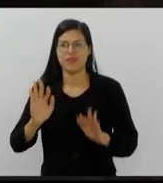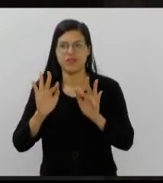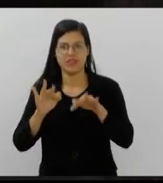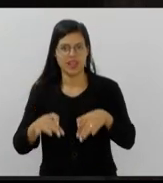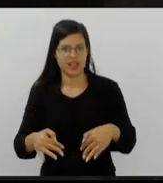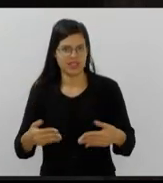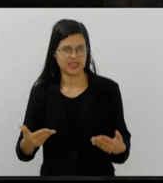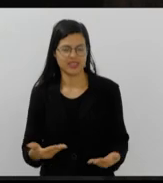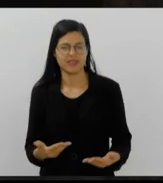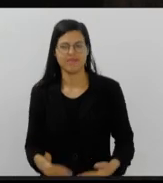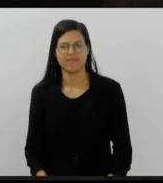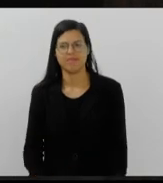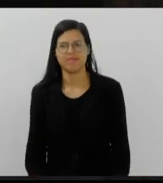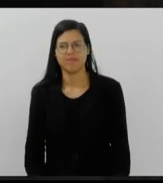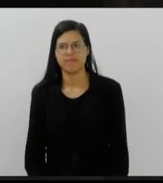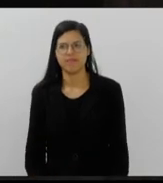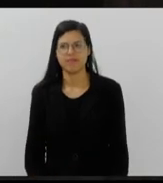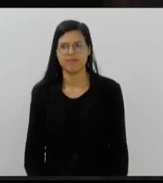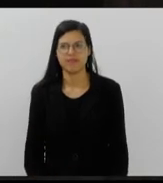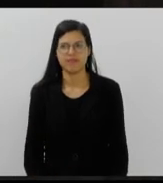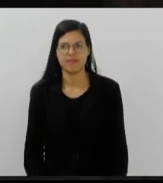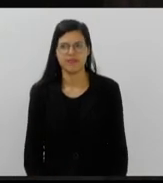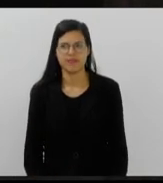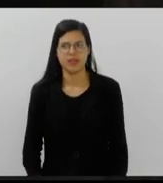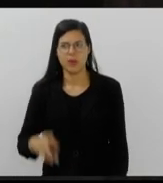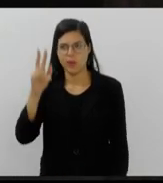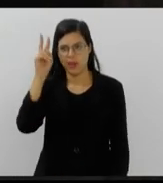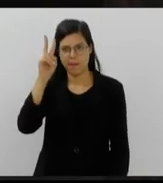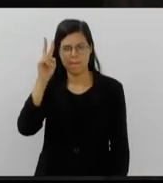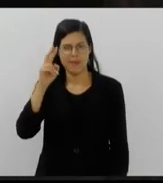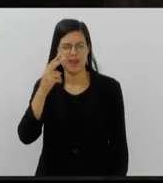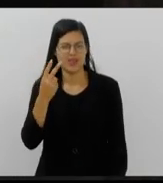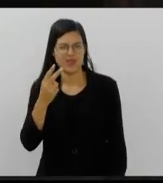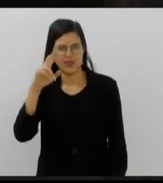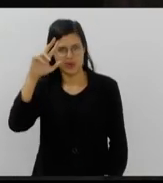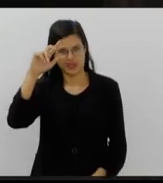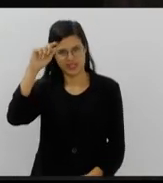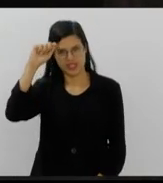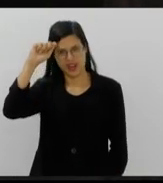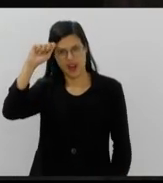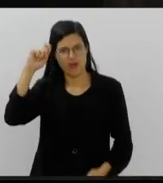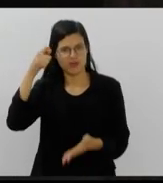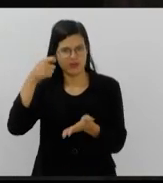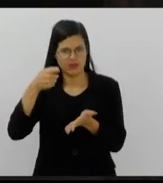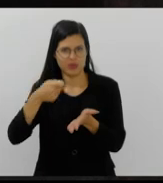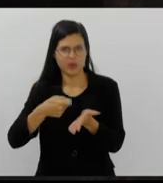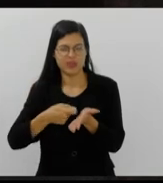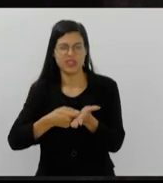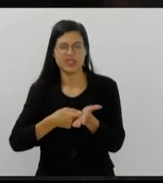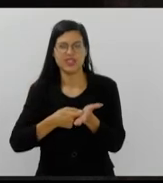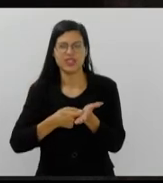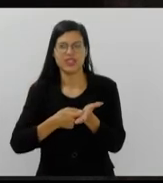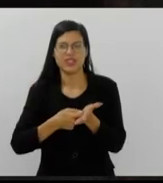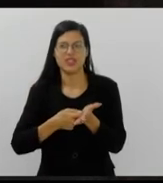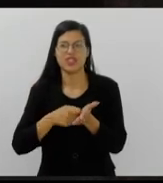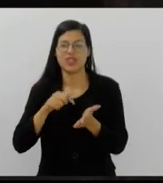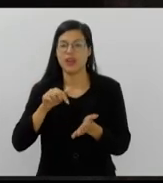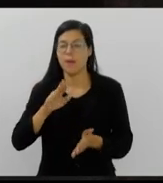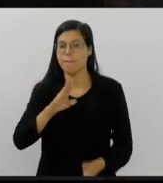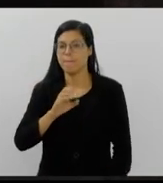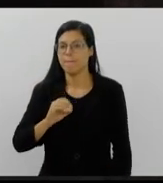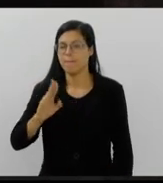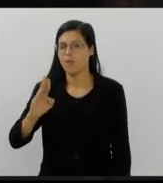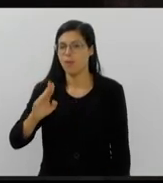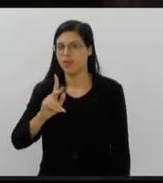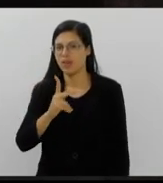aqui, eu vem à mente dois autores, professor Nélio, Ieren e Bóbio, que de fato